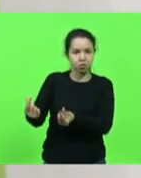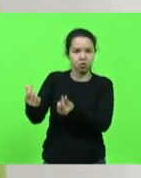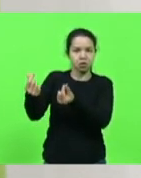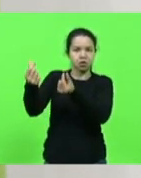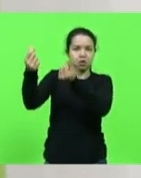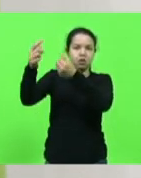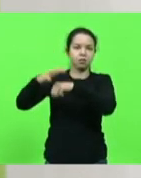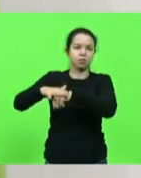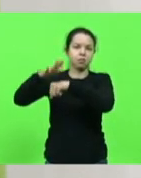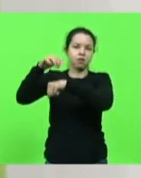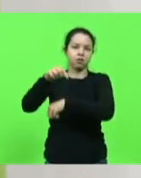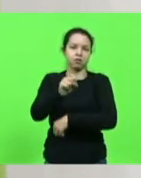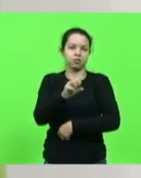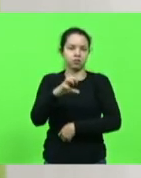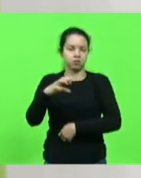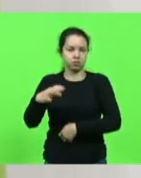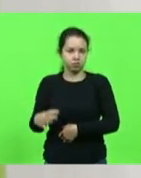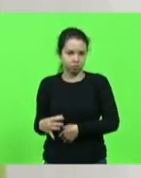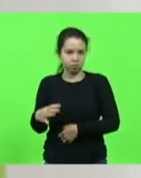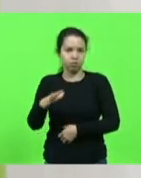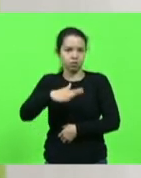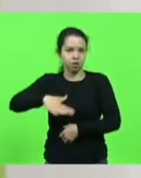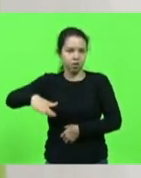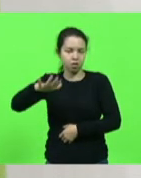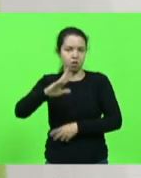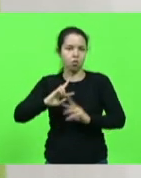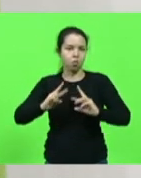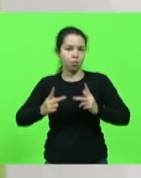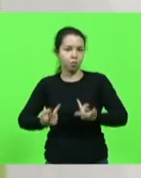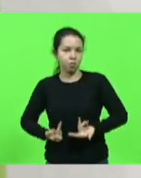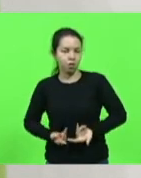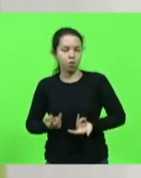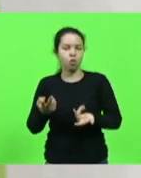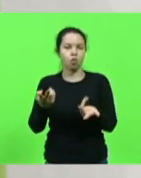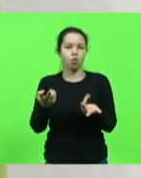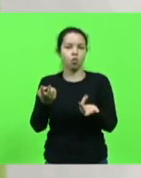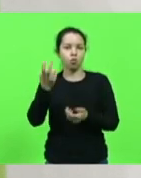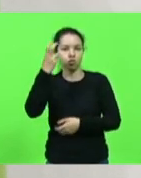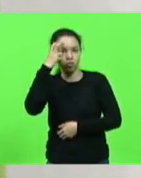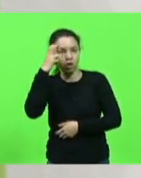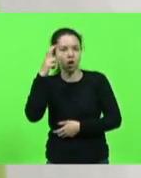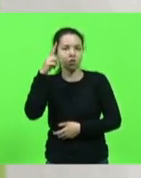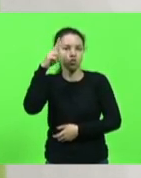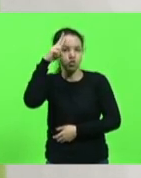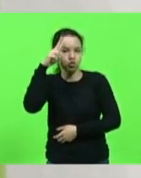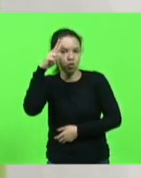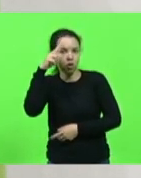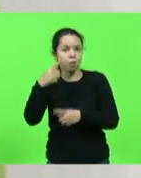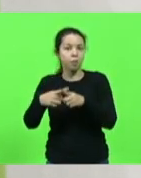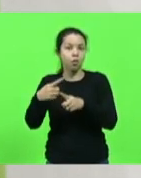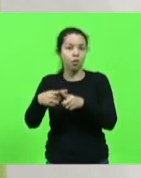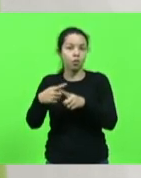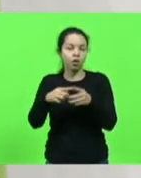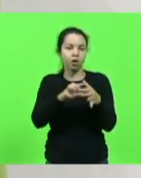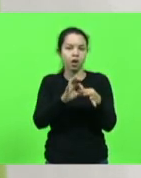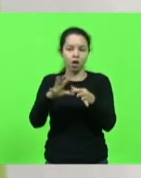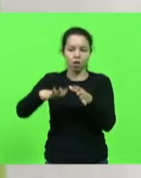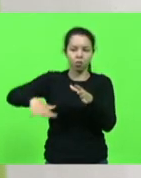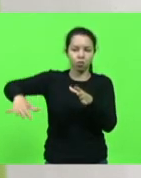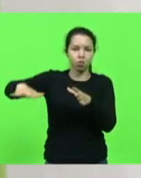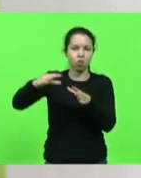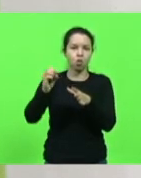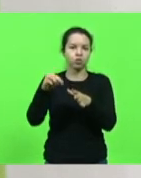humano, do ponto de vista cultural e do ponto de vista histórico, porque está inserida no contexto do contestado.